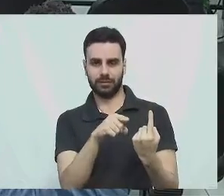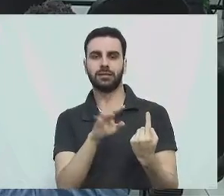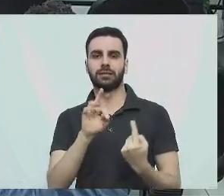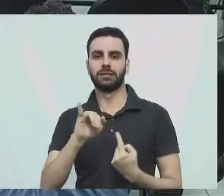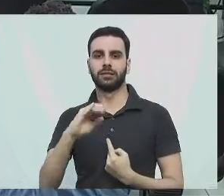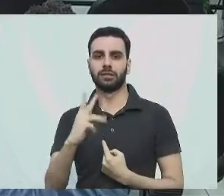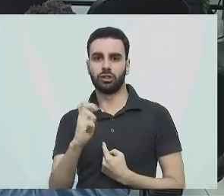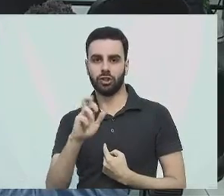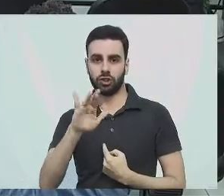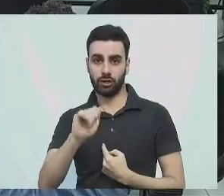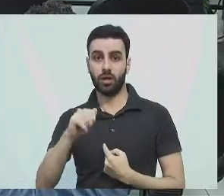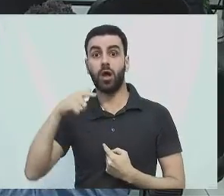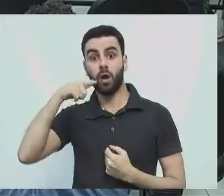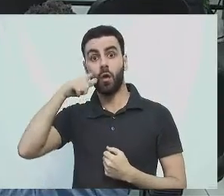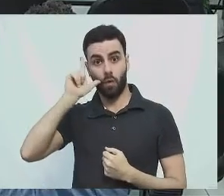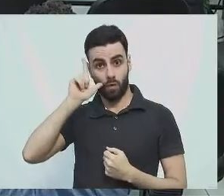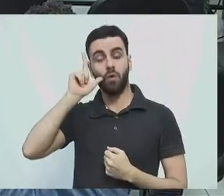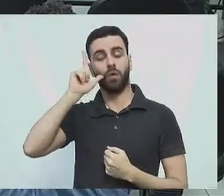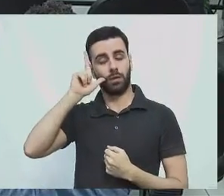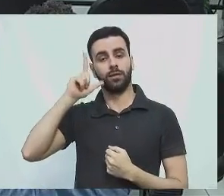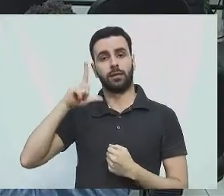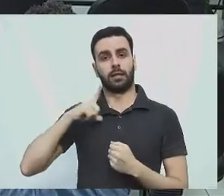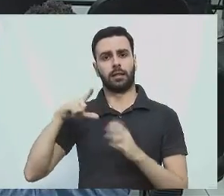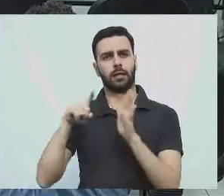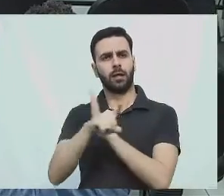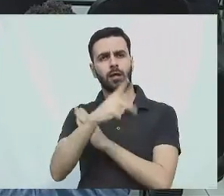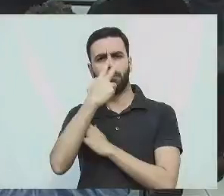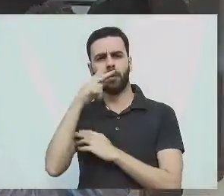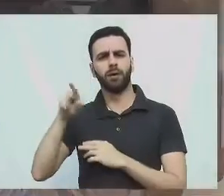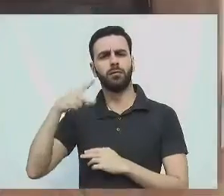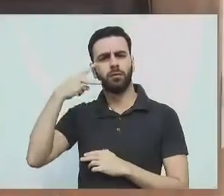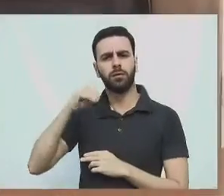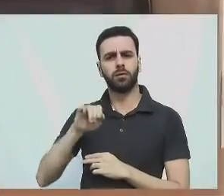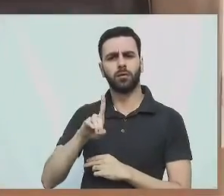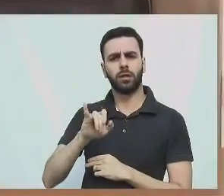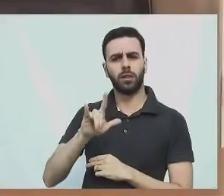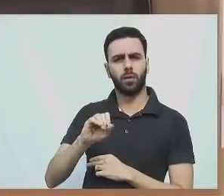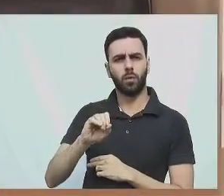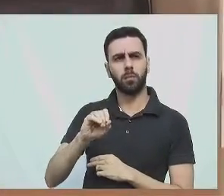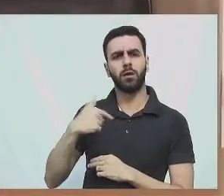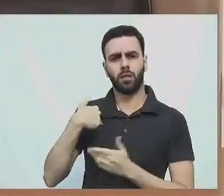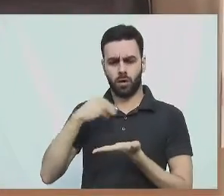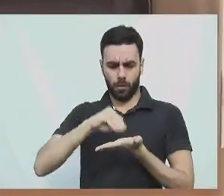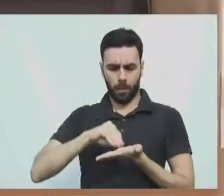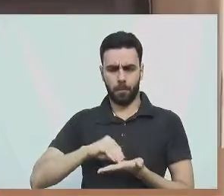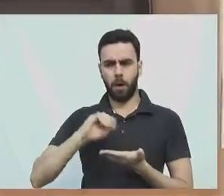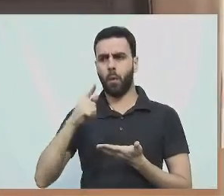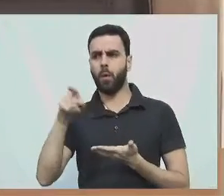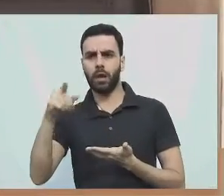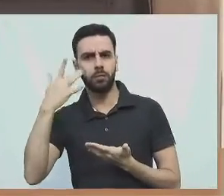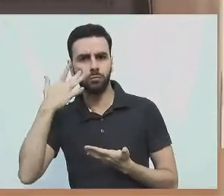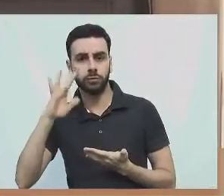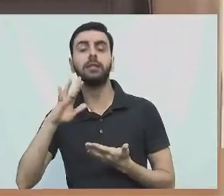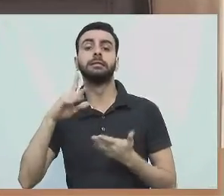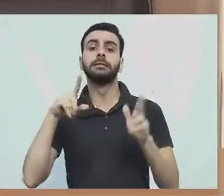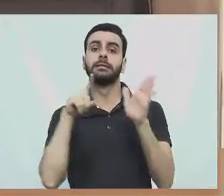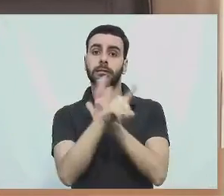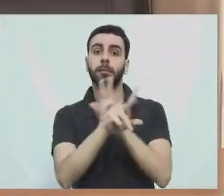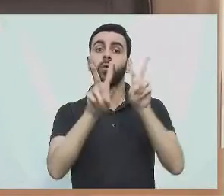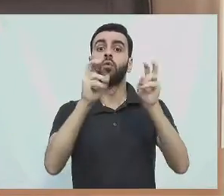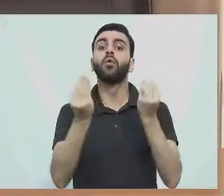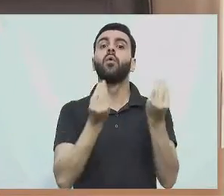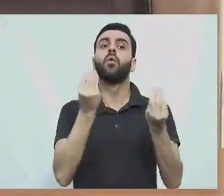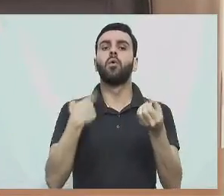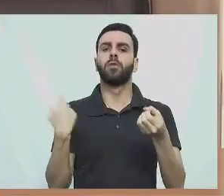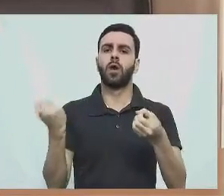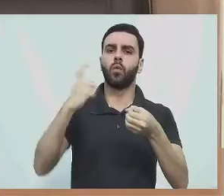de questionamento, não me recordo se o professor Idelmino fez, eu tinha minhas anotações sobre justamente esse